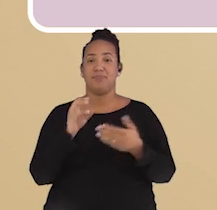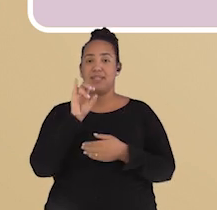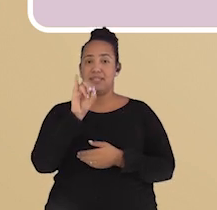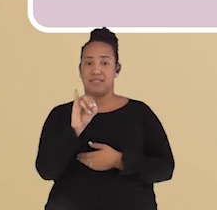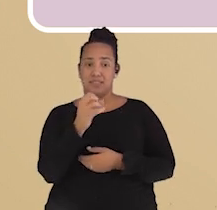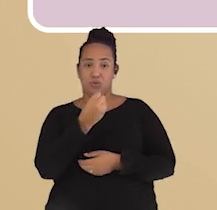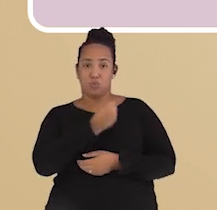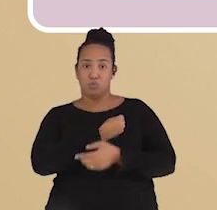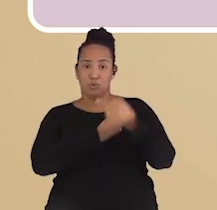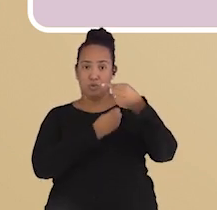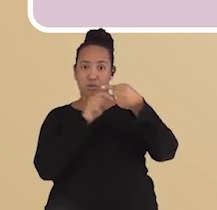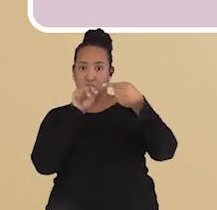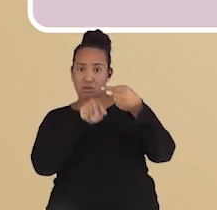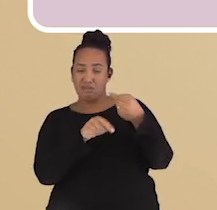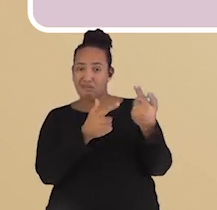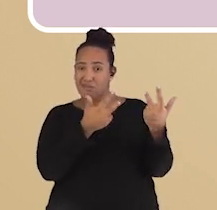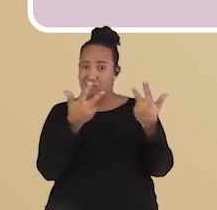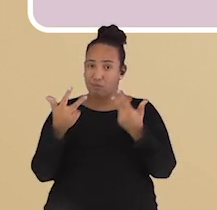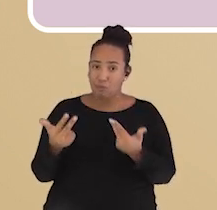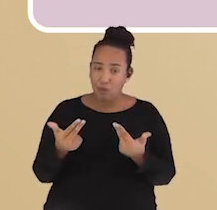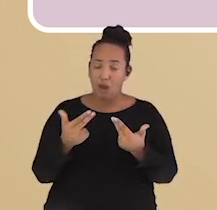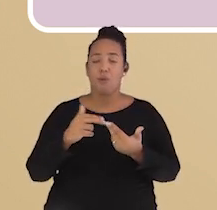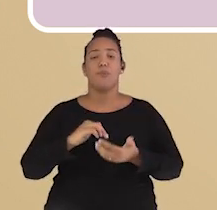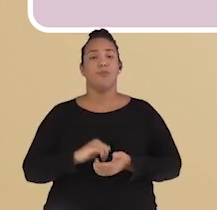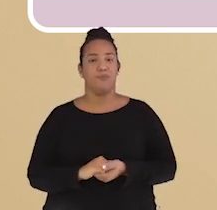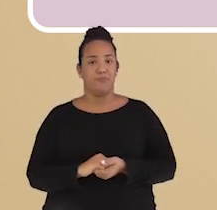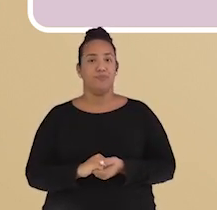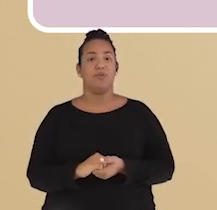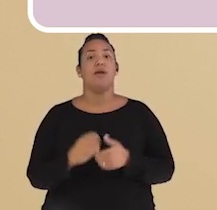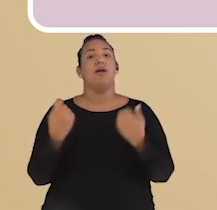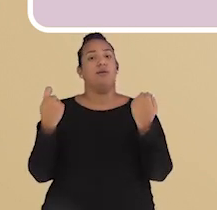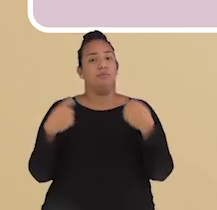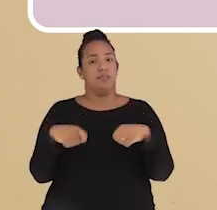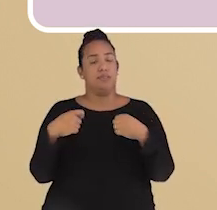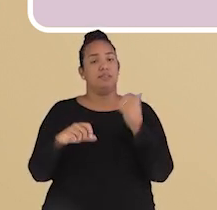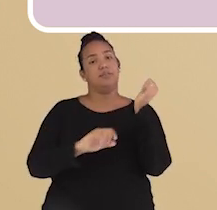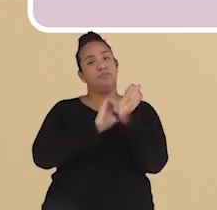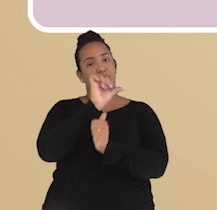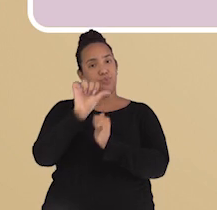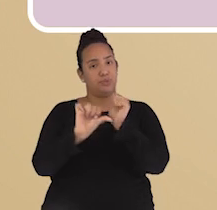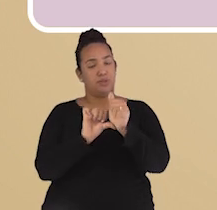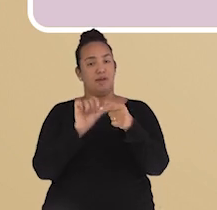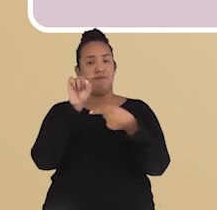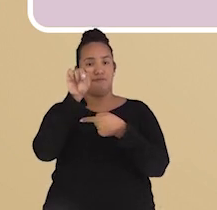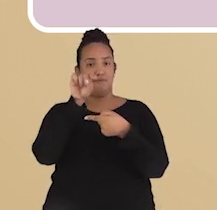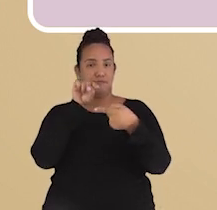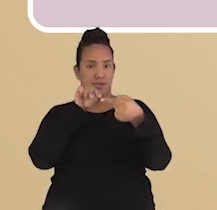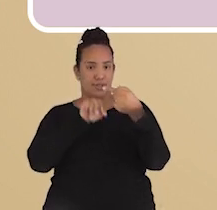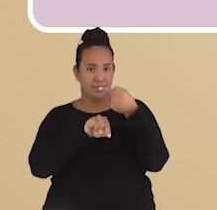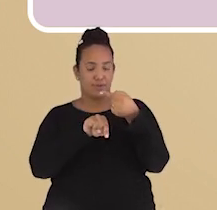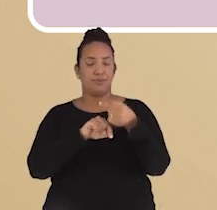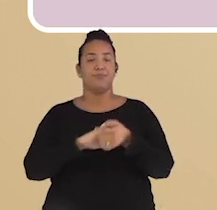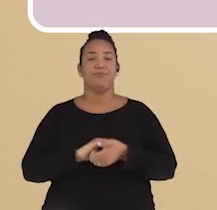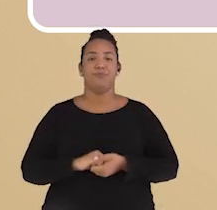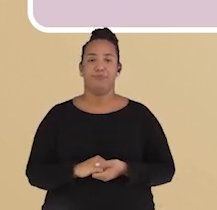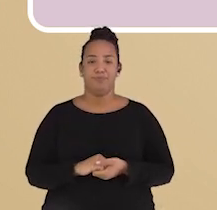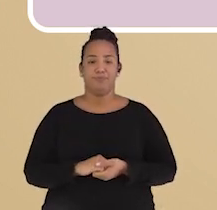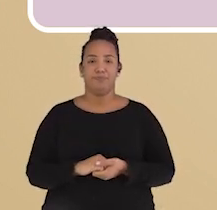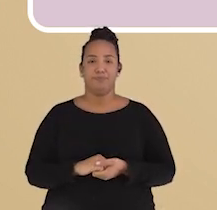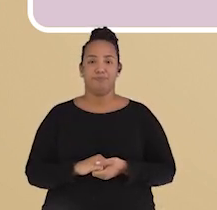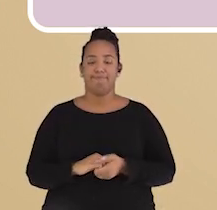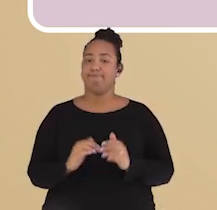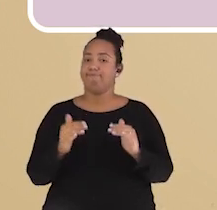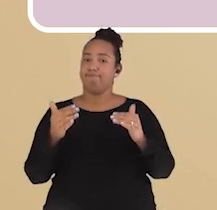com denominadores diferentes, devemos transformá-las em frações com o mesmo denominador. E para